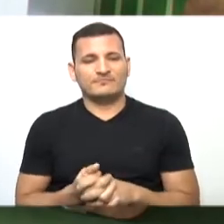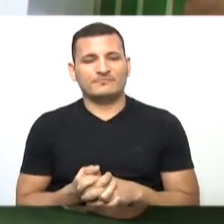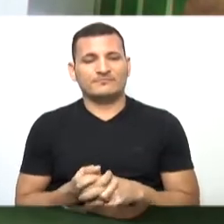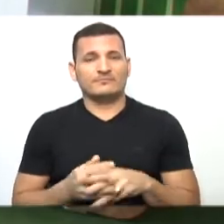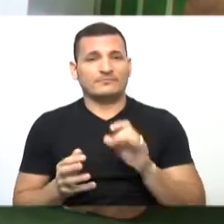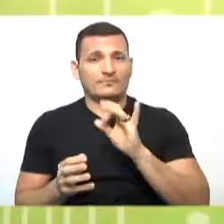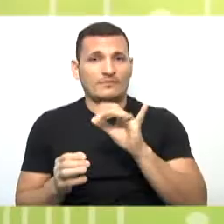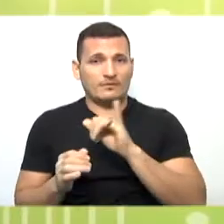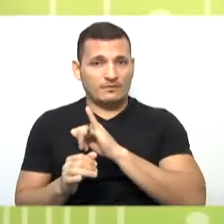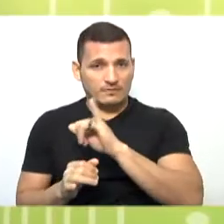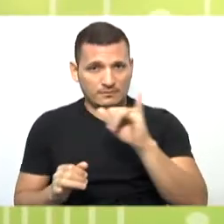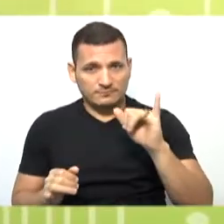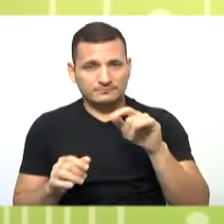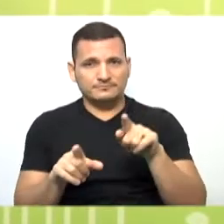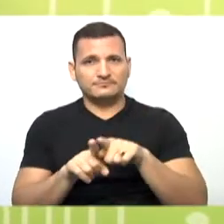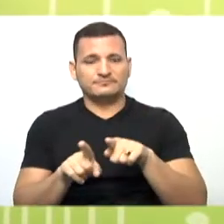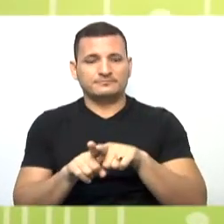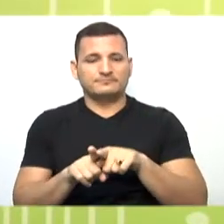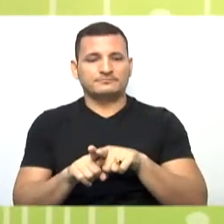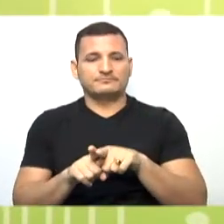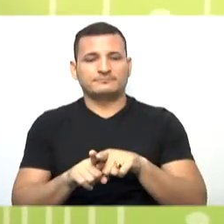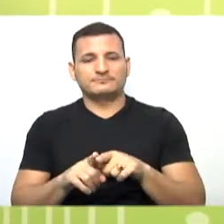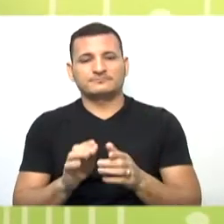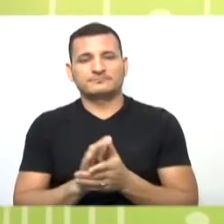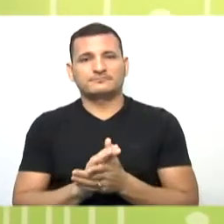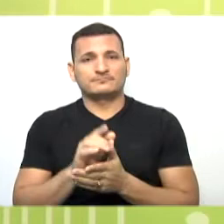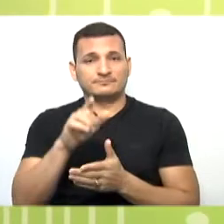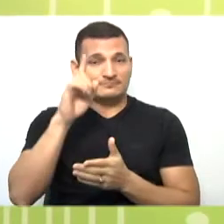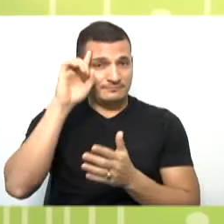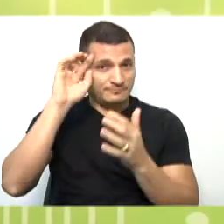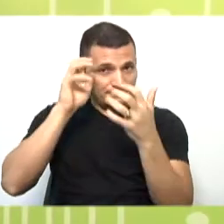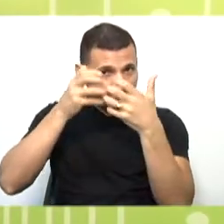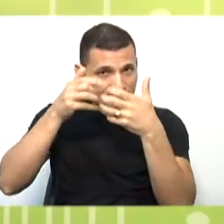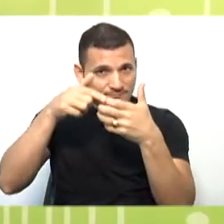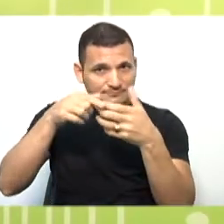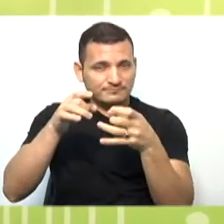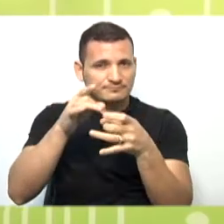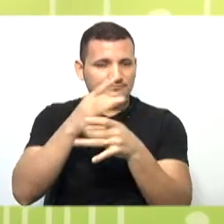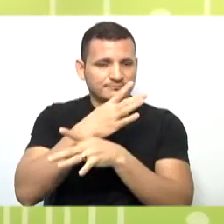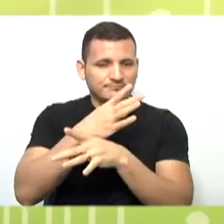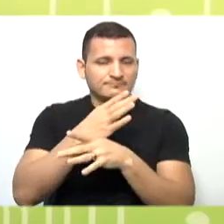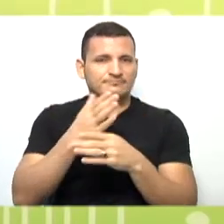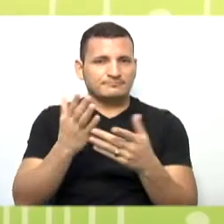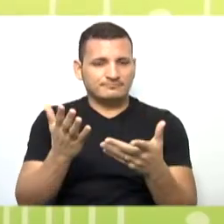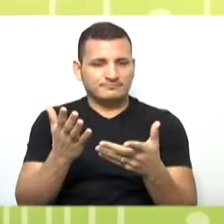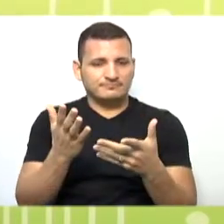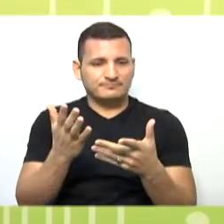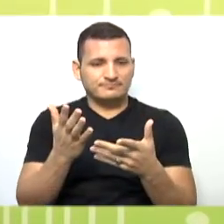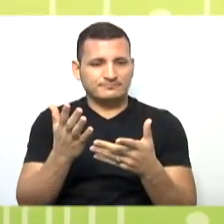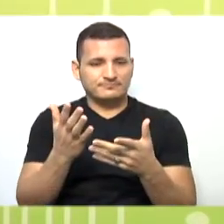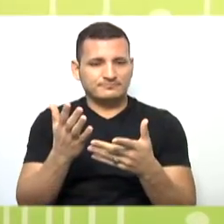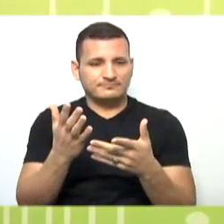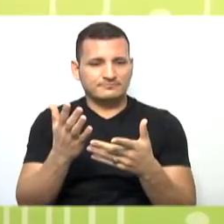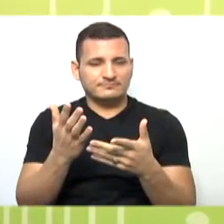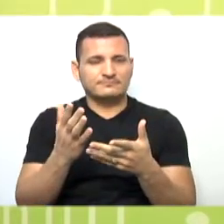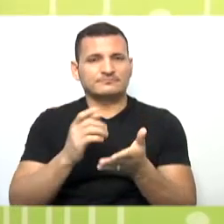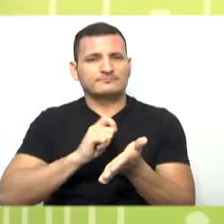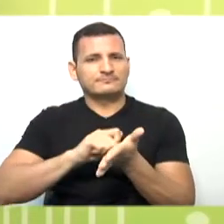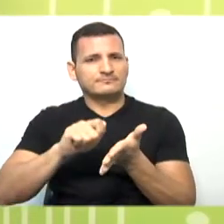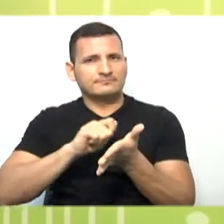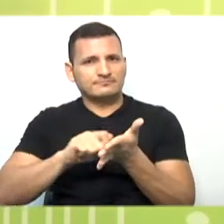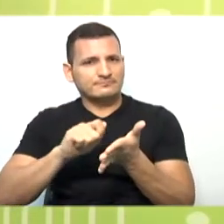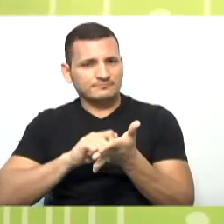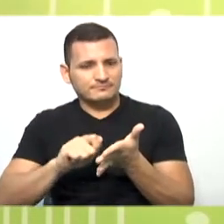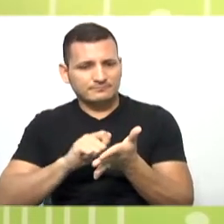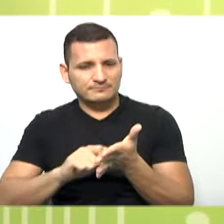um aviso também para vocês. Prepara o cérebro, tá? Dá uma chacoalhada aí nele. Anotem